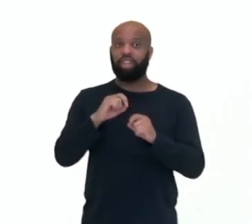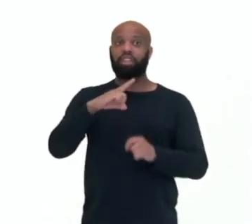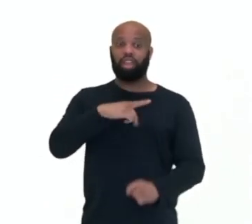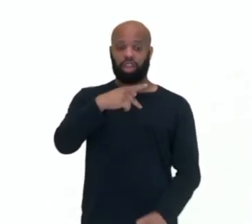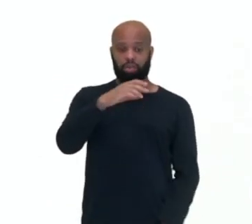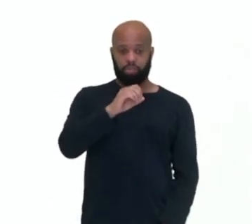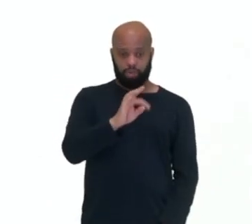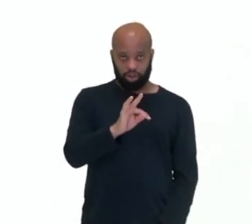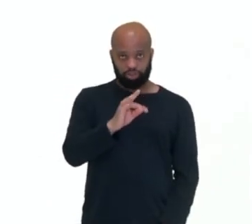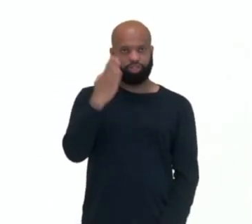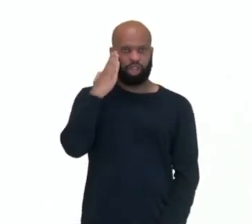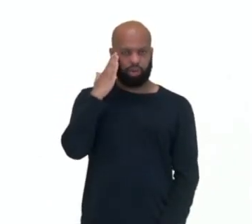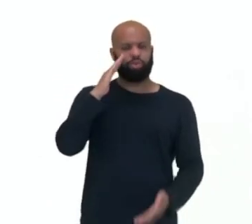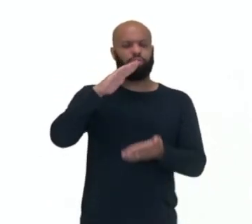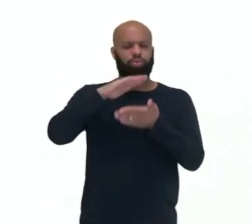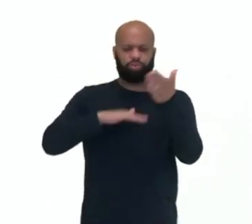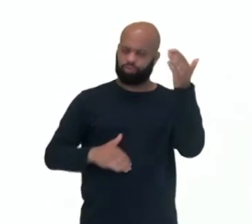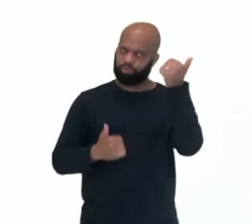posições diferentes.